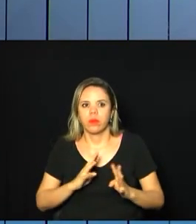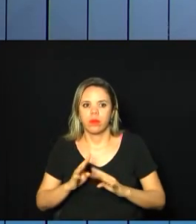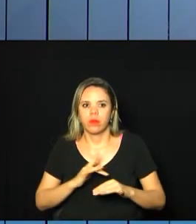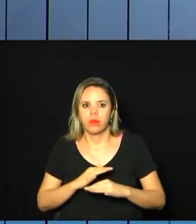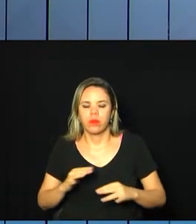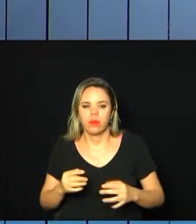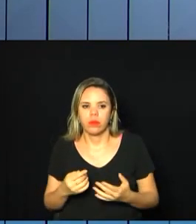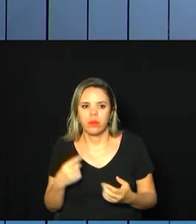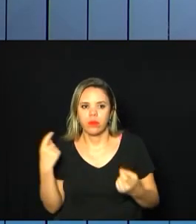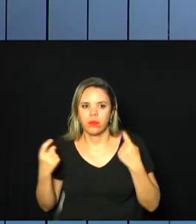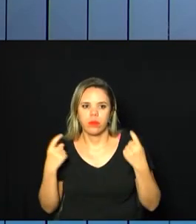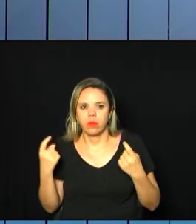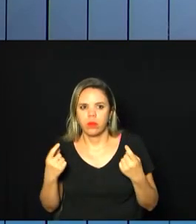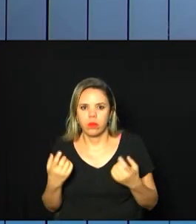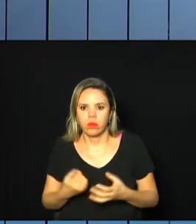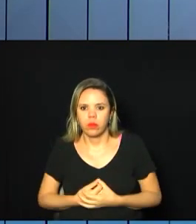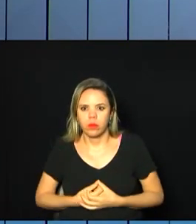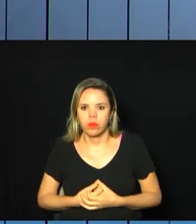aglomerações preocupam?